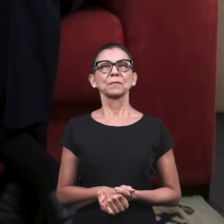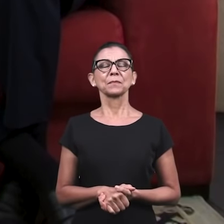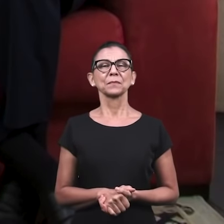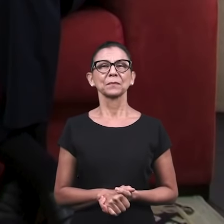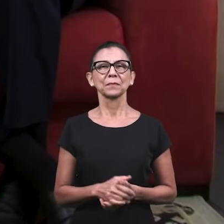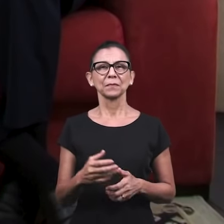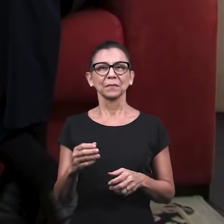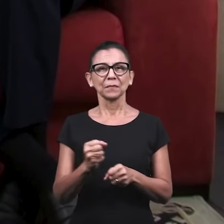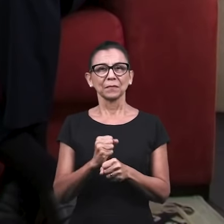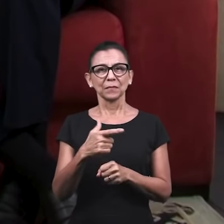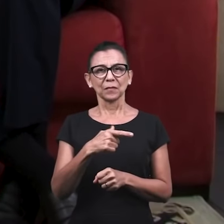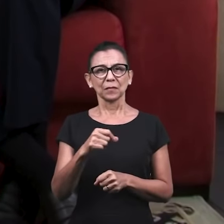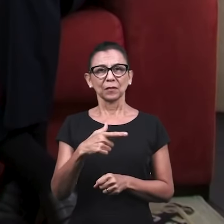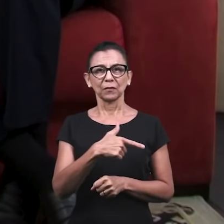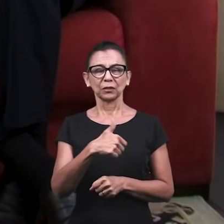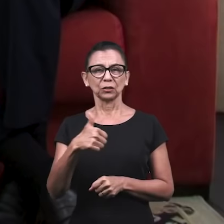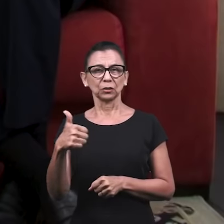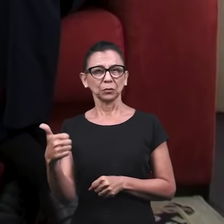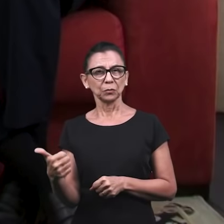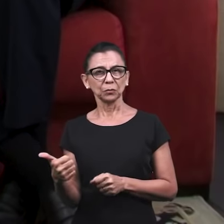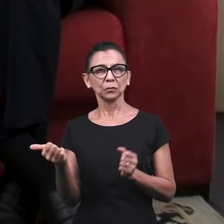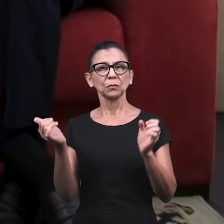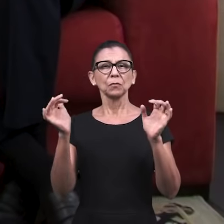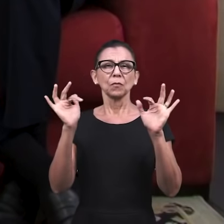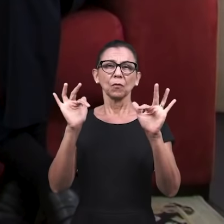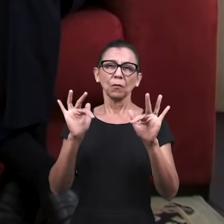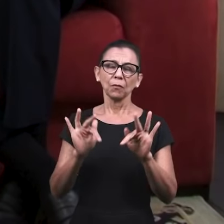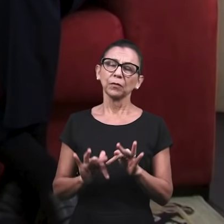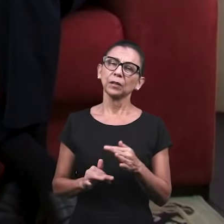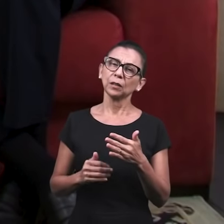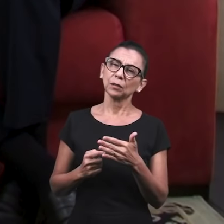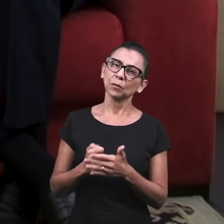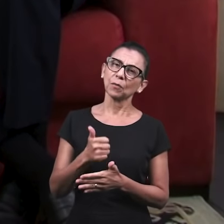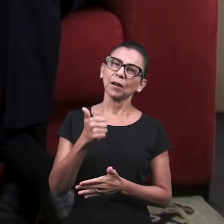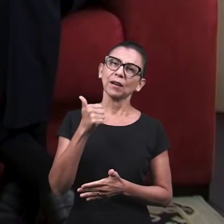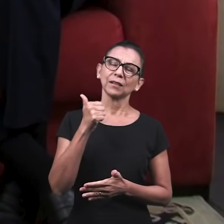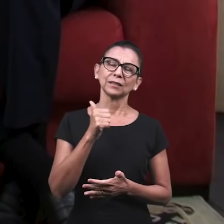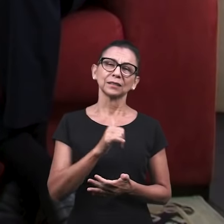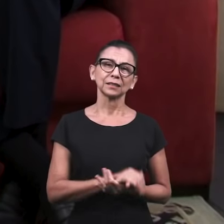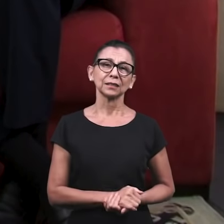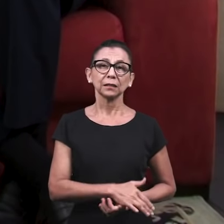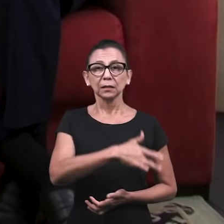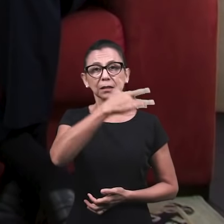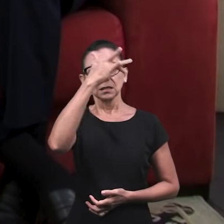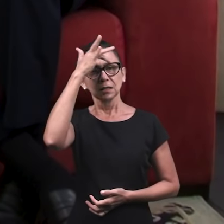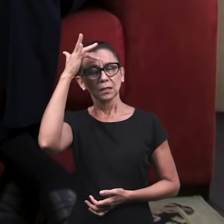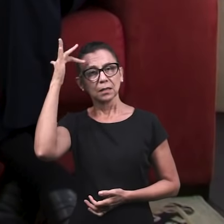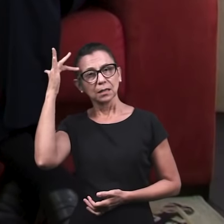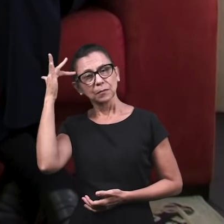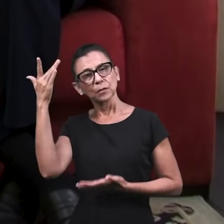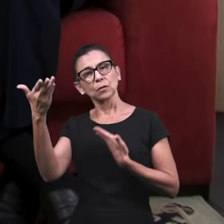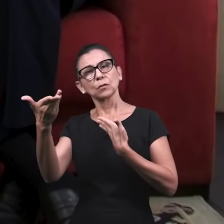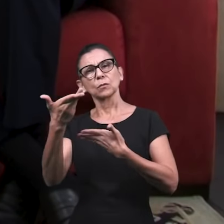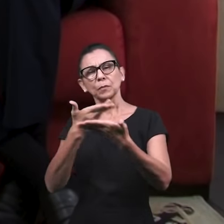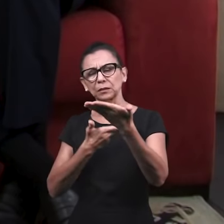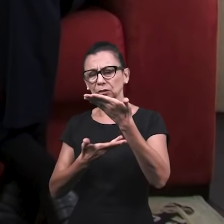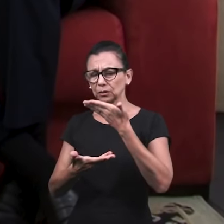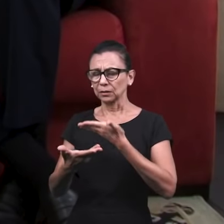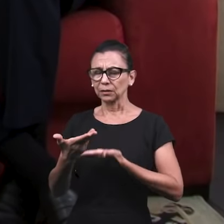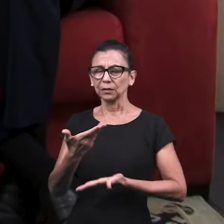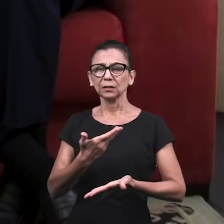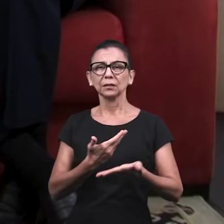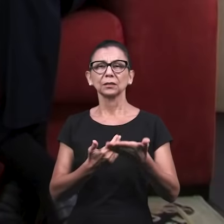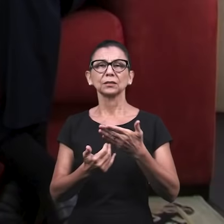Estamos terminando um ano com essas participações maravilhosas, surpreendentes, né? Estamos enchendo o alforje. Como o Márcio disse, olha,